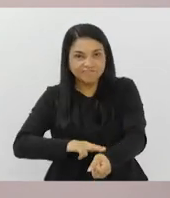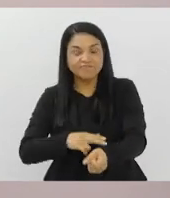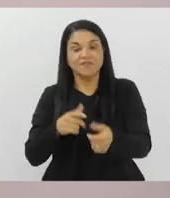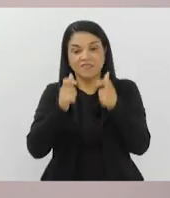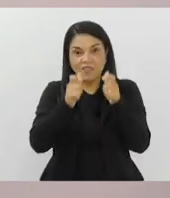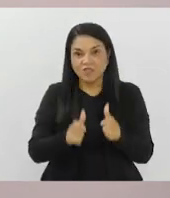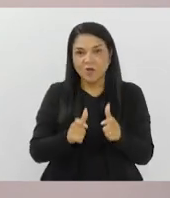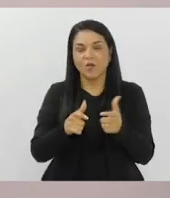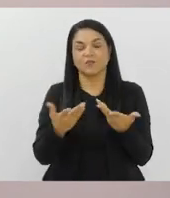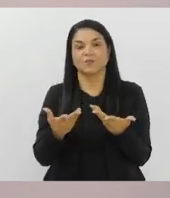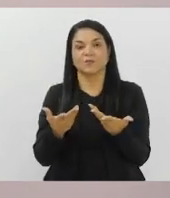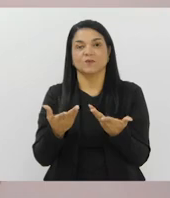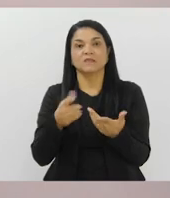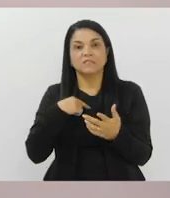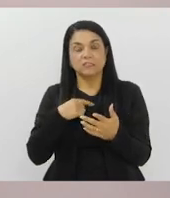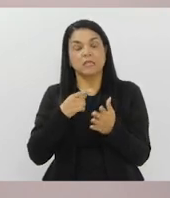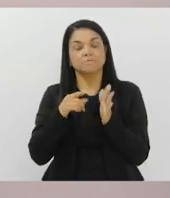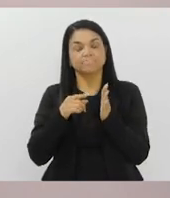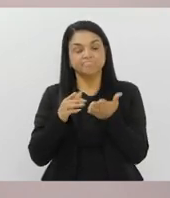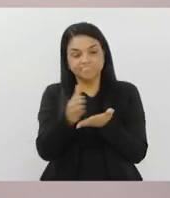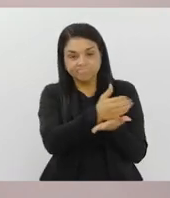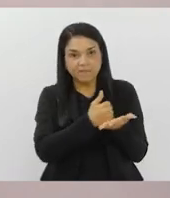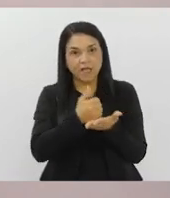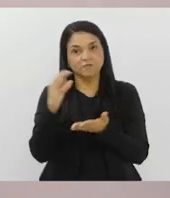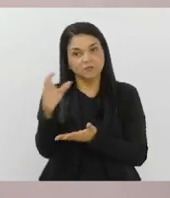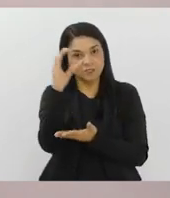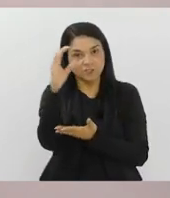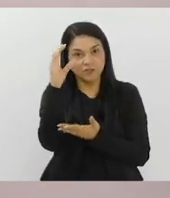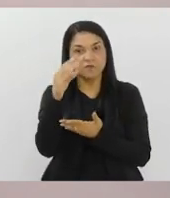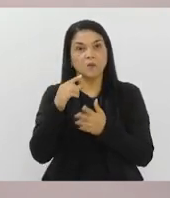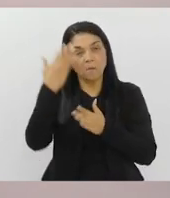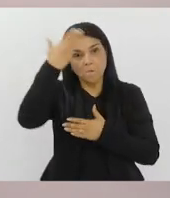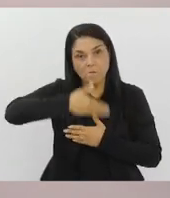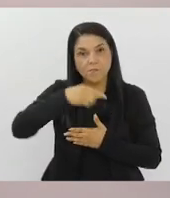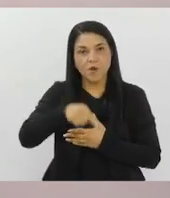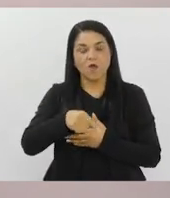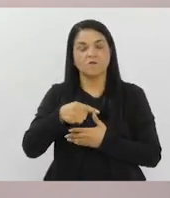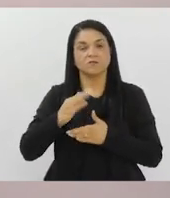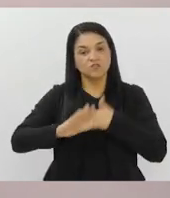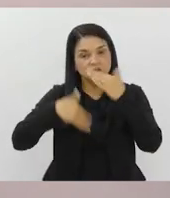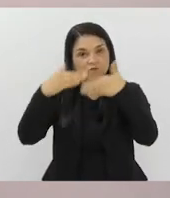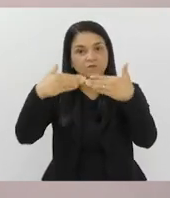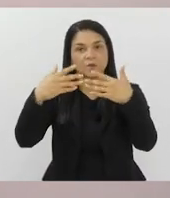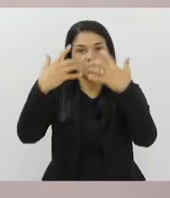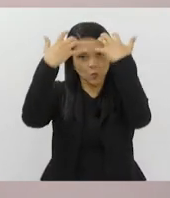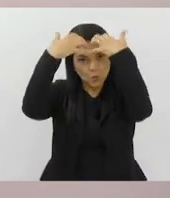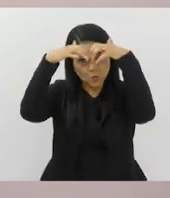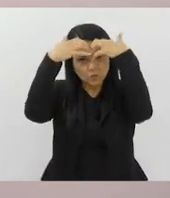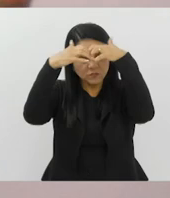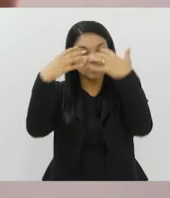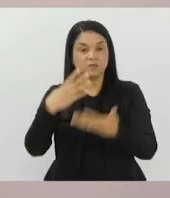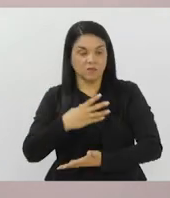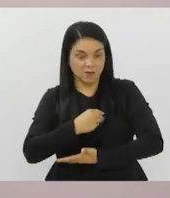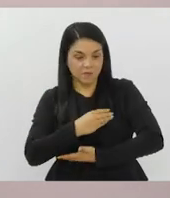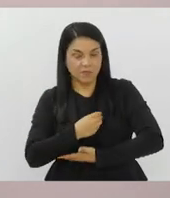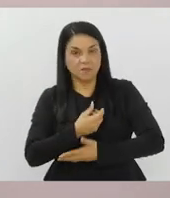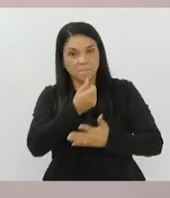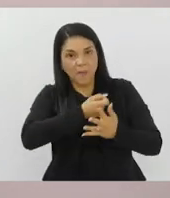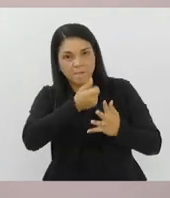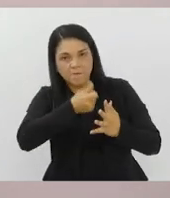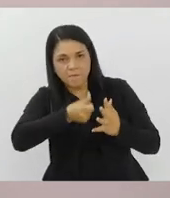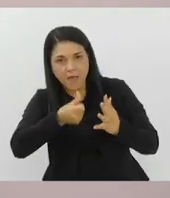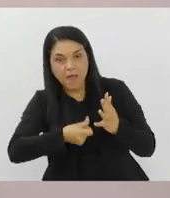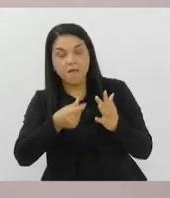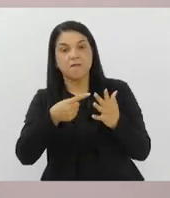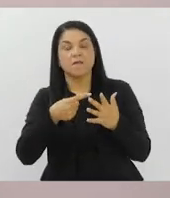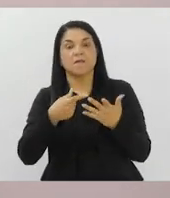A gente tem evidência científica que comprova, né, os benefícios para o desenvolvimento cognitivo das crianças que são amamentadas por mais tempo. Isso significa